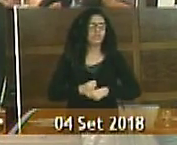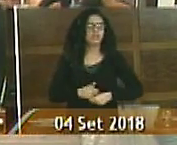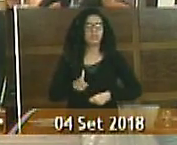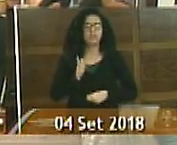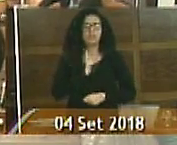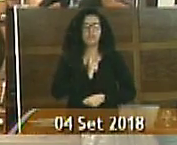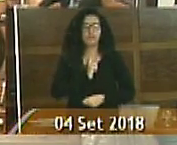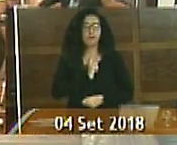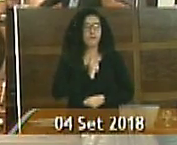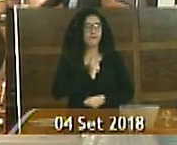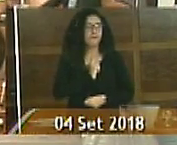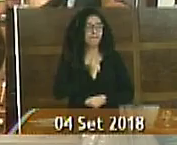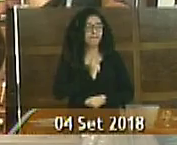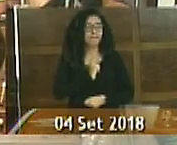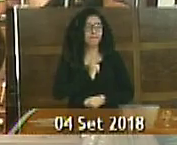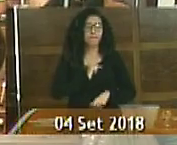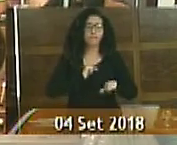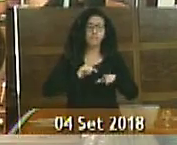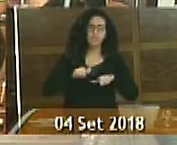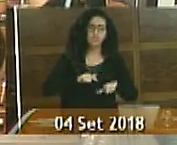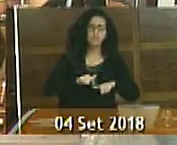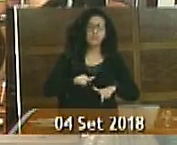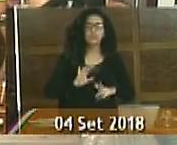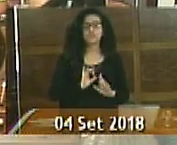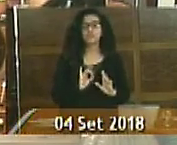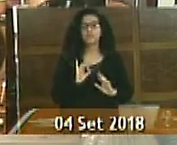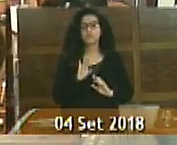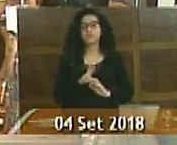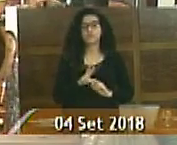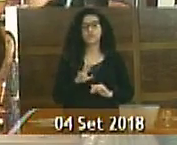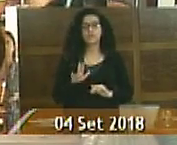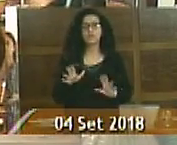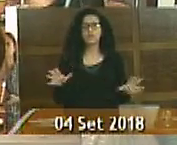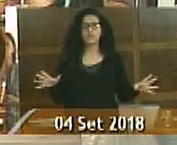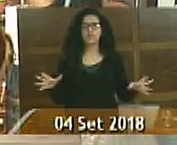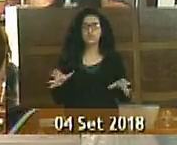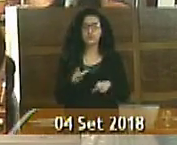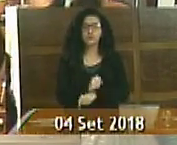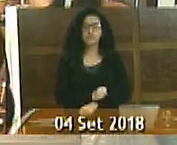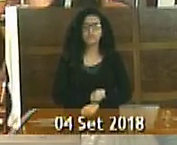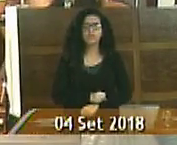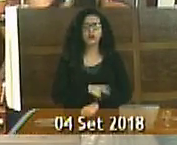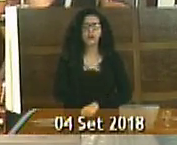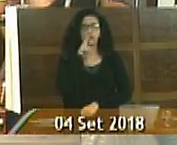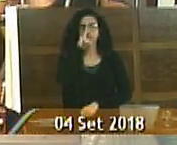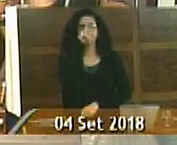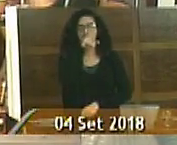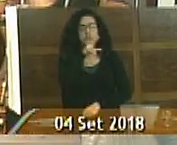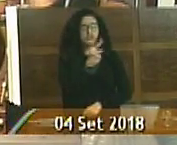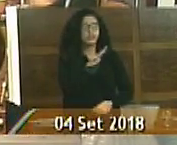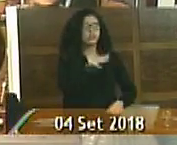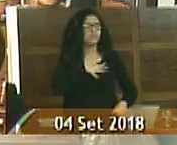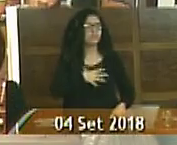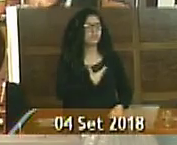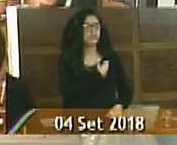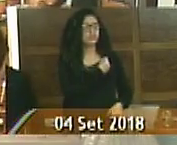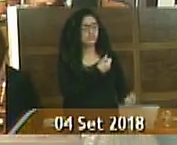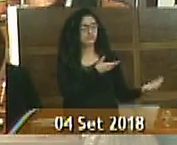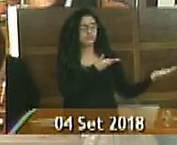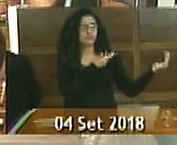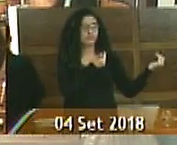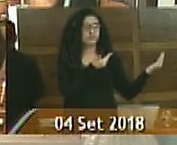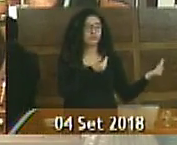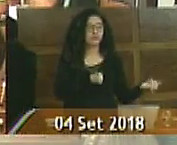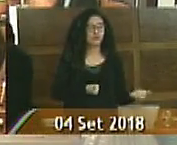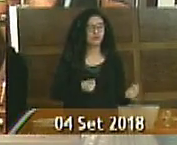Implantando, né? E isso aí só vem a juntar mais forças, né? Tirar mais esses jovens aí da ociosidade,